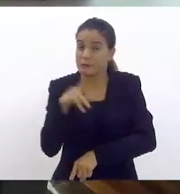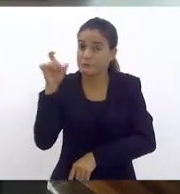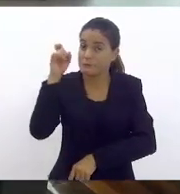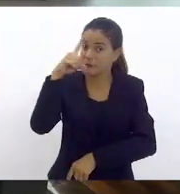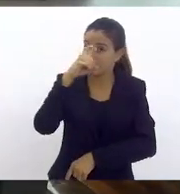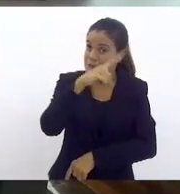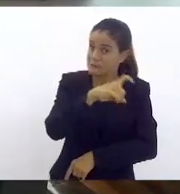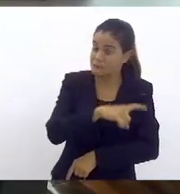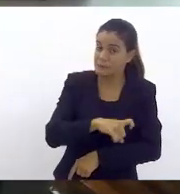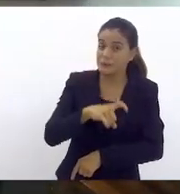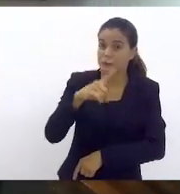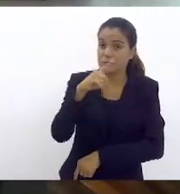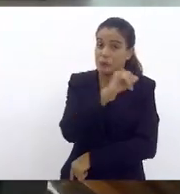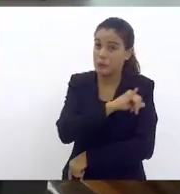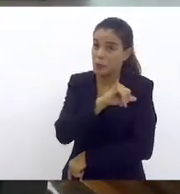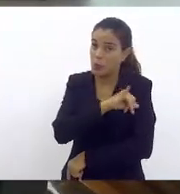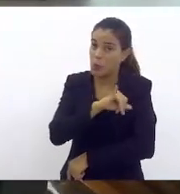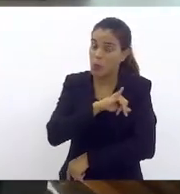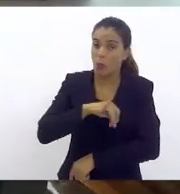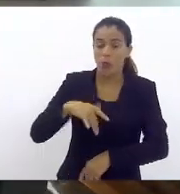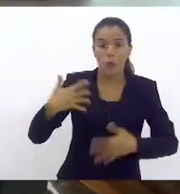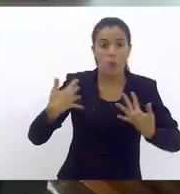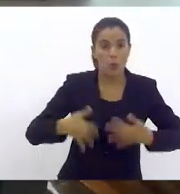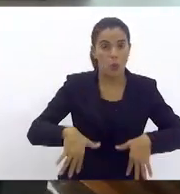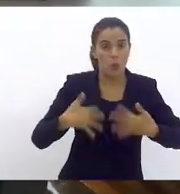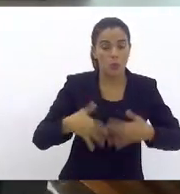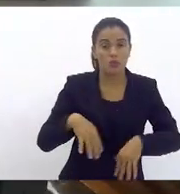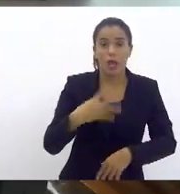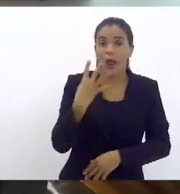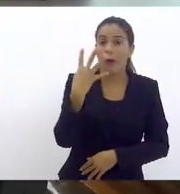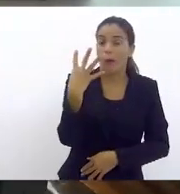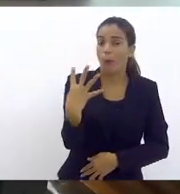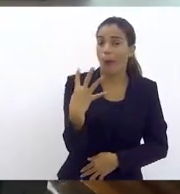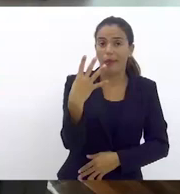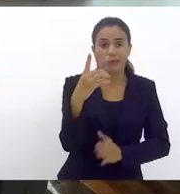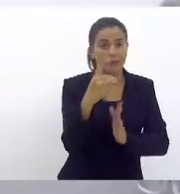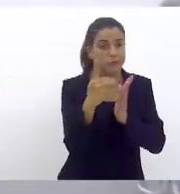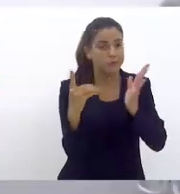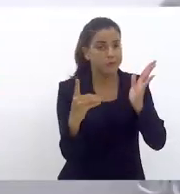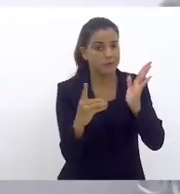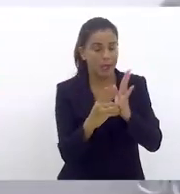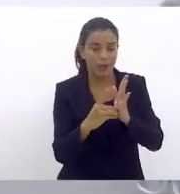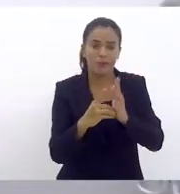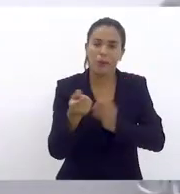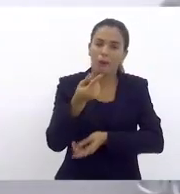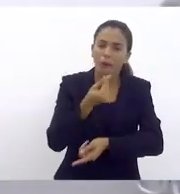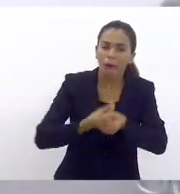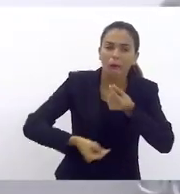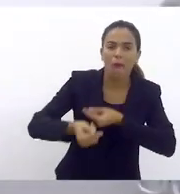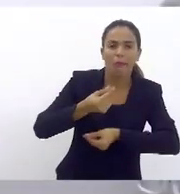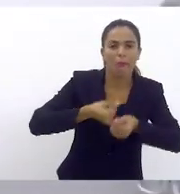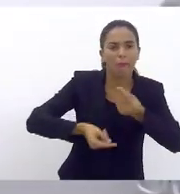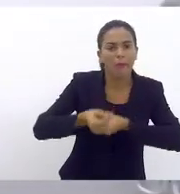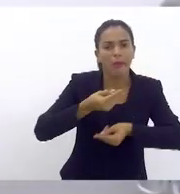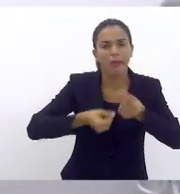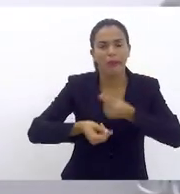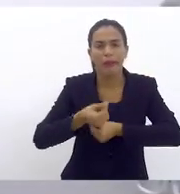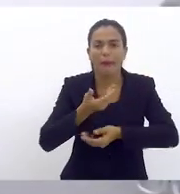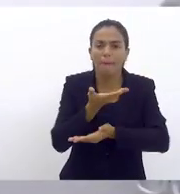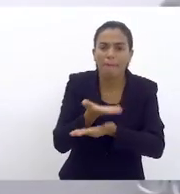tá mergulhado já são pelo menos quatro décadas de decadência de uma economia que cada vez mais